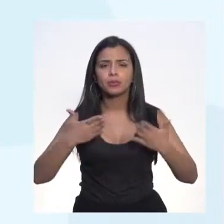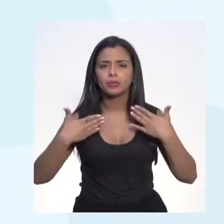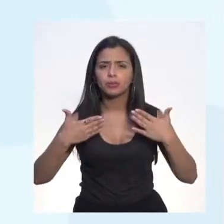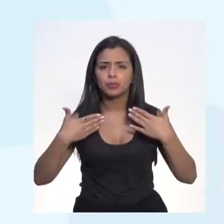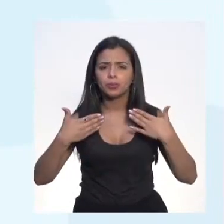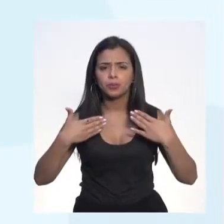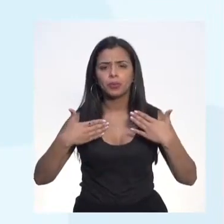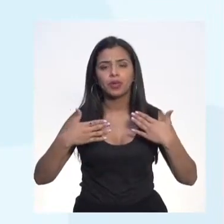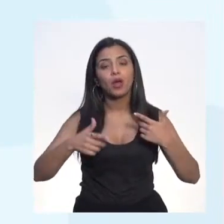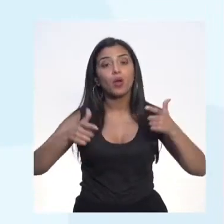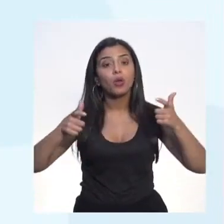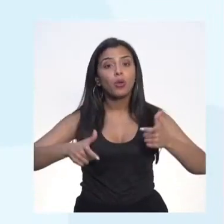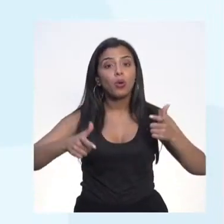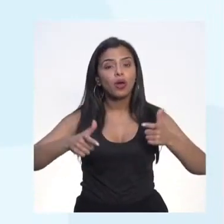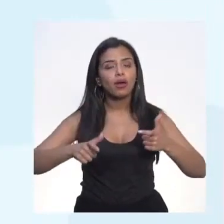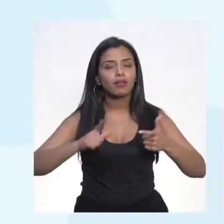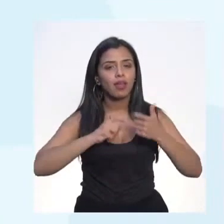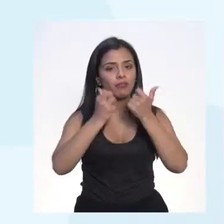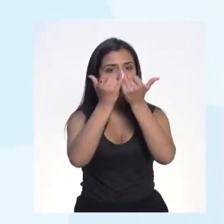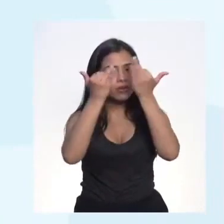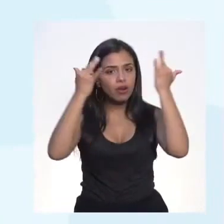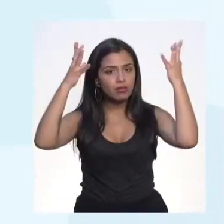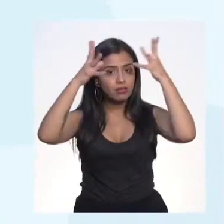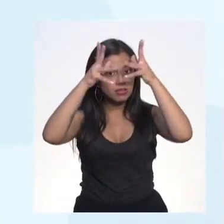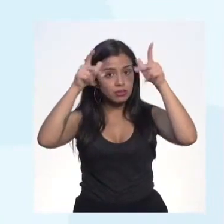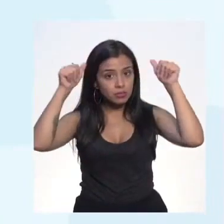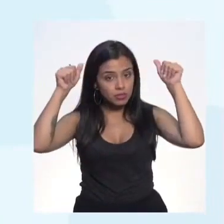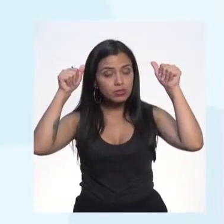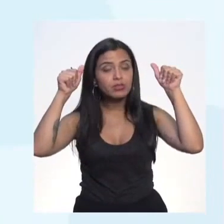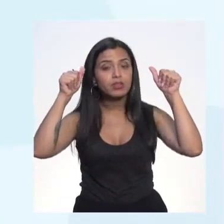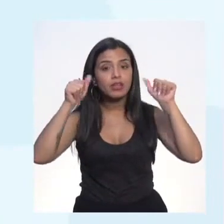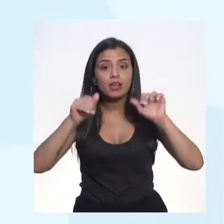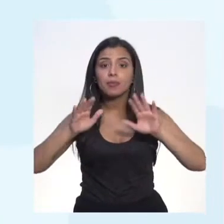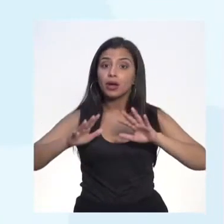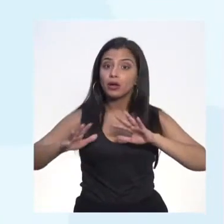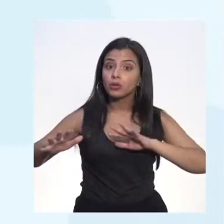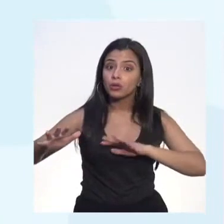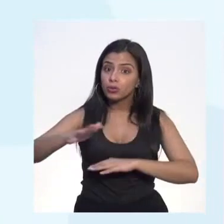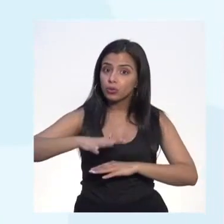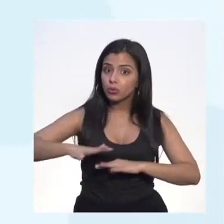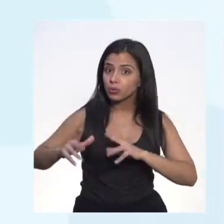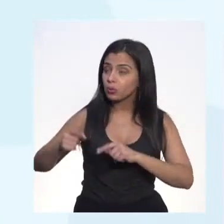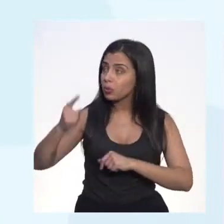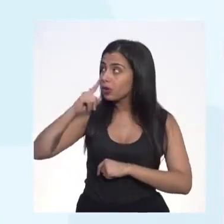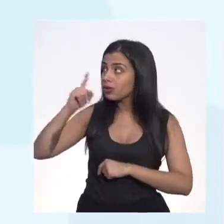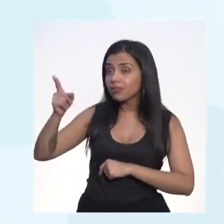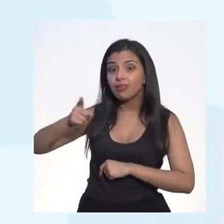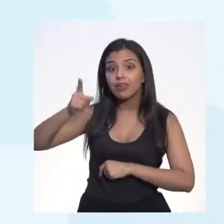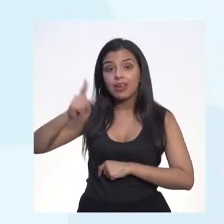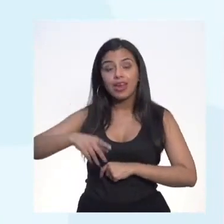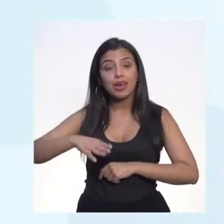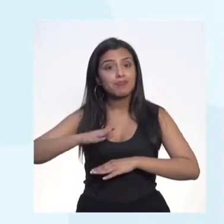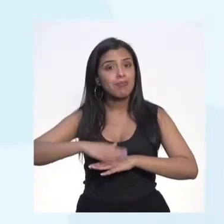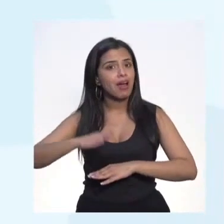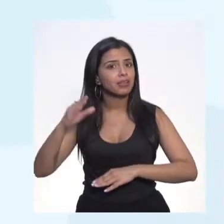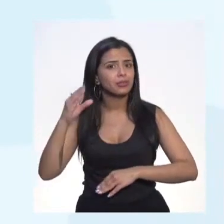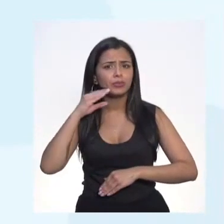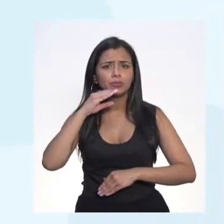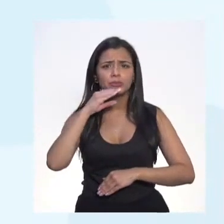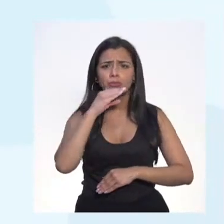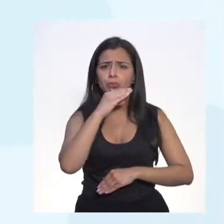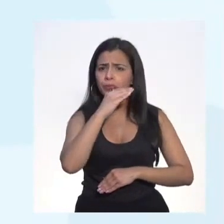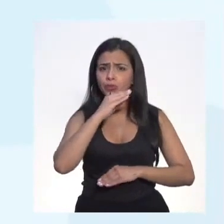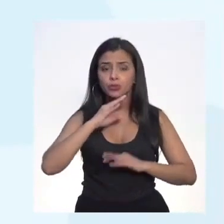está a floresta amazônica, mas toda essa região aqui é a região mais quente do planeta, né, que a gente chama de